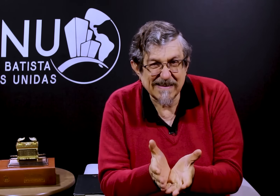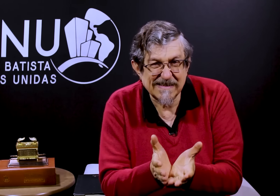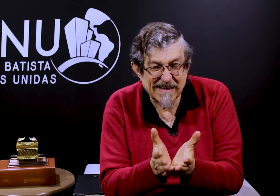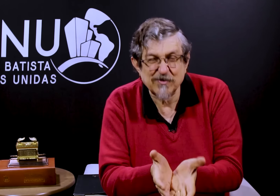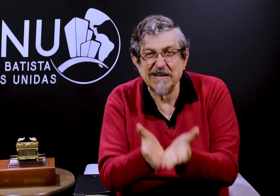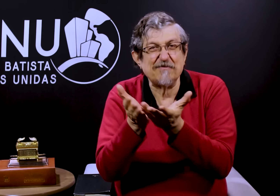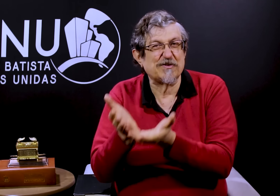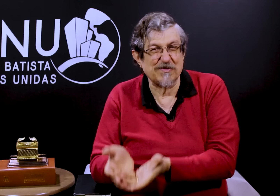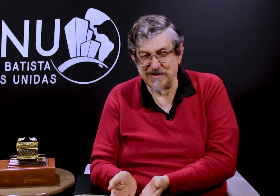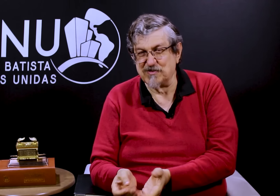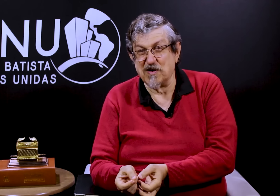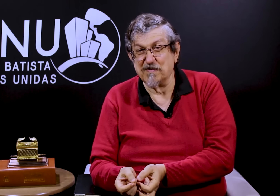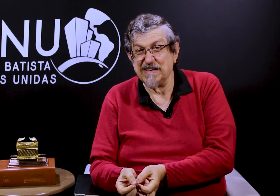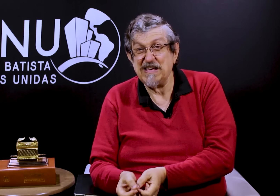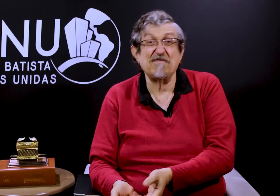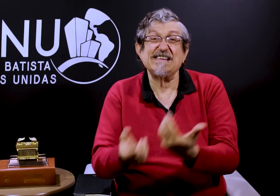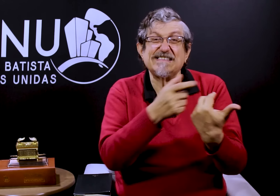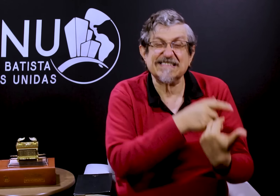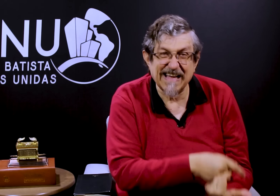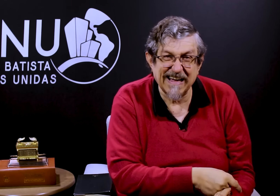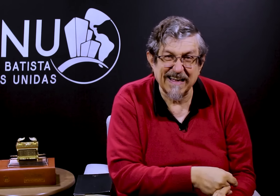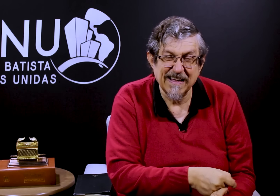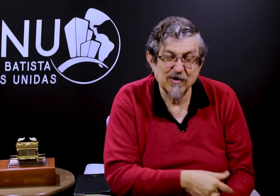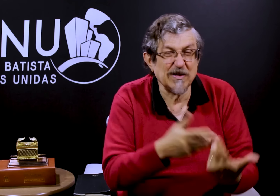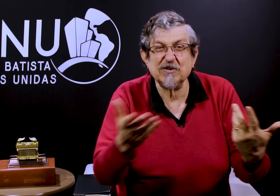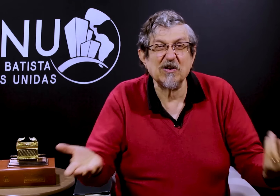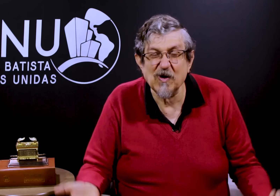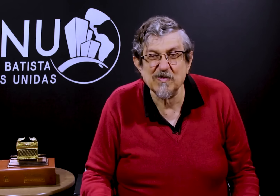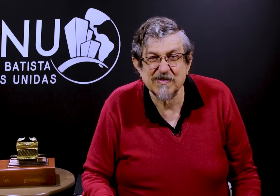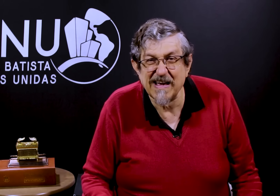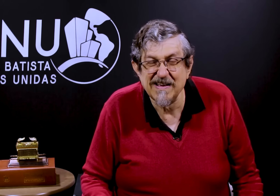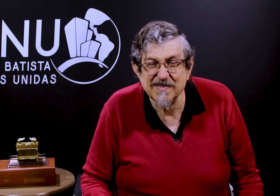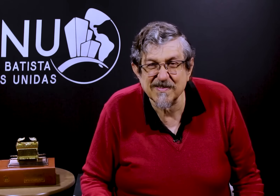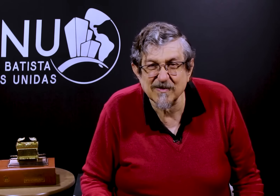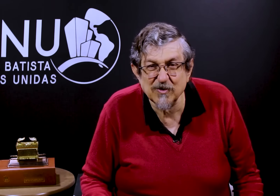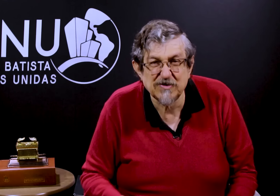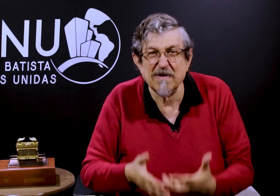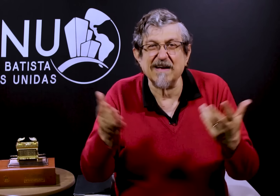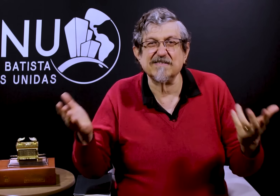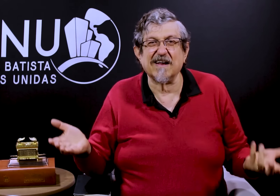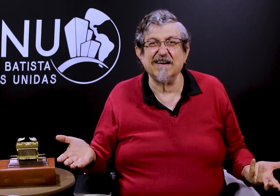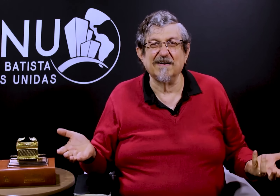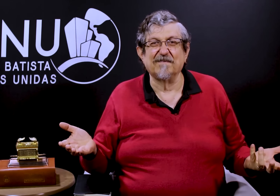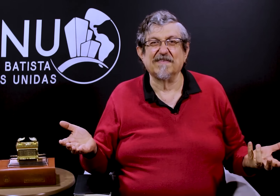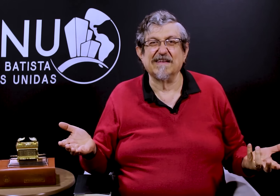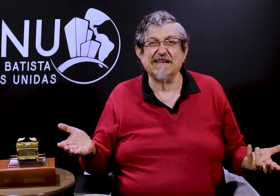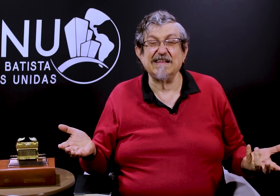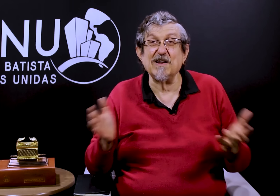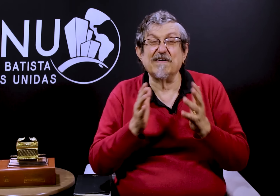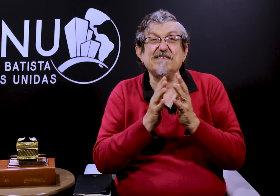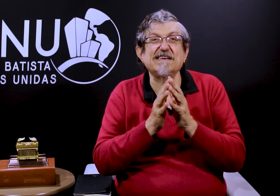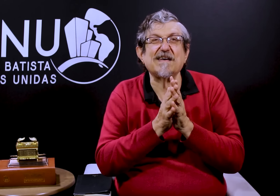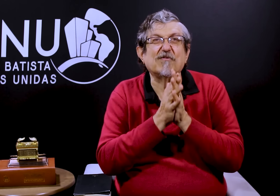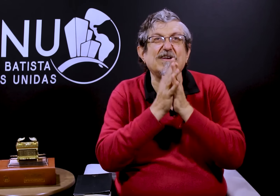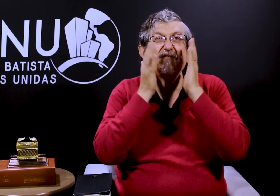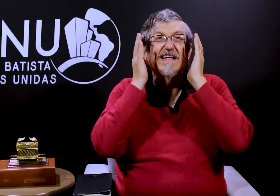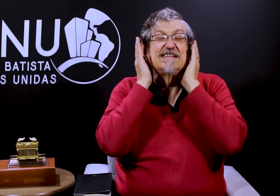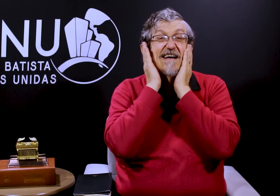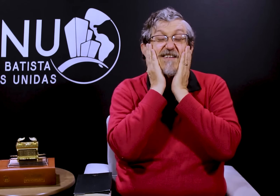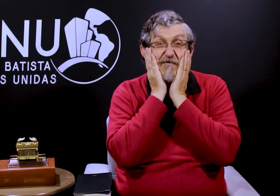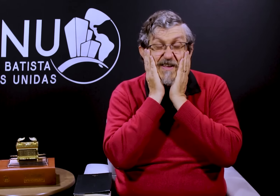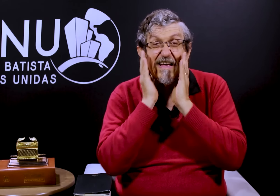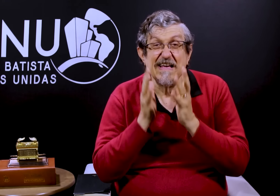citar esse texto de Levítico 19 e vai citar o Deuteronômio 6 USM Israel então ele vai dizer sabe qual